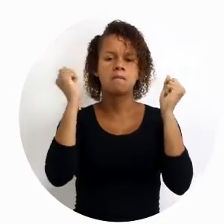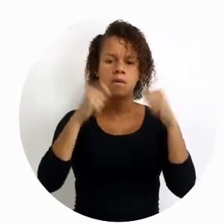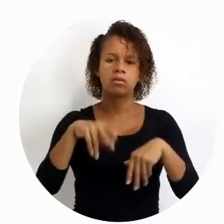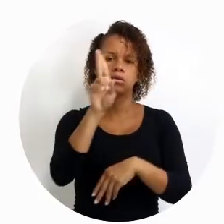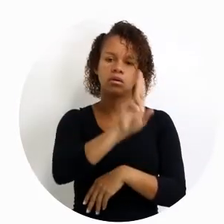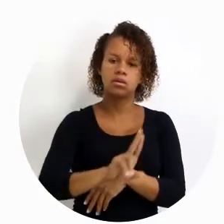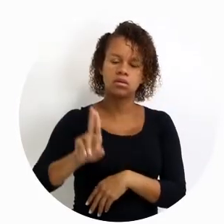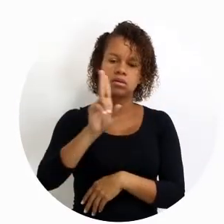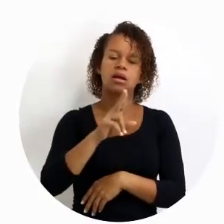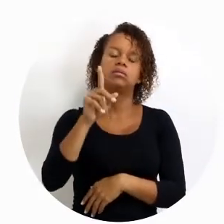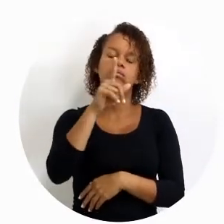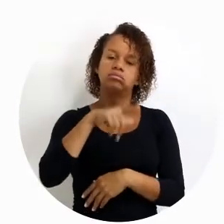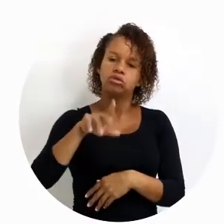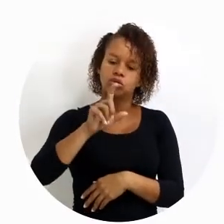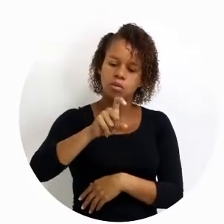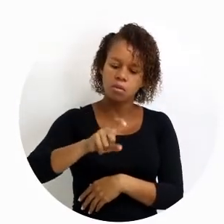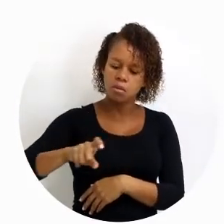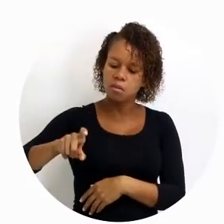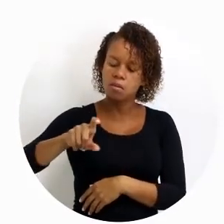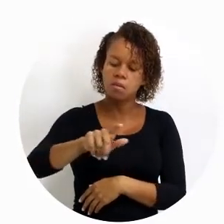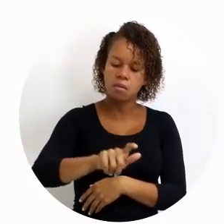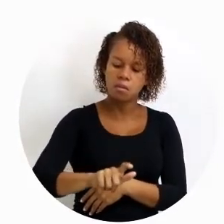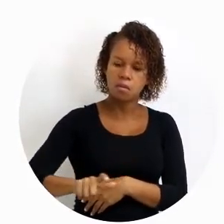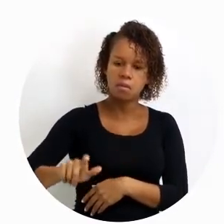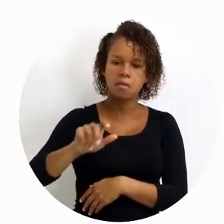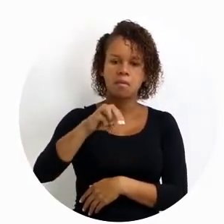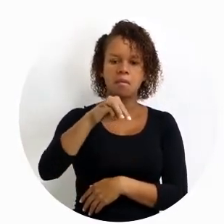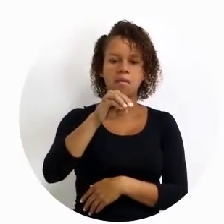ser utilizados diretamente no mouse.